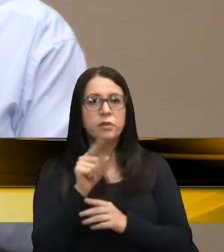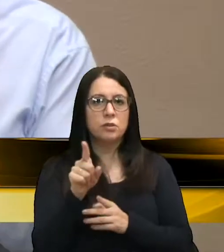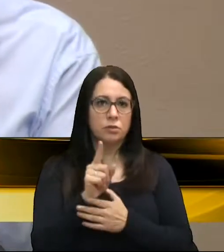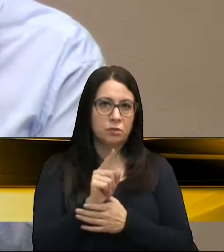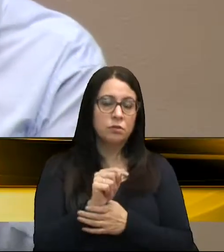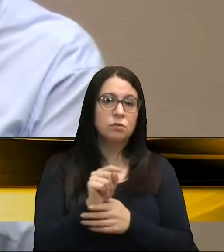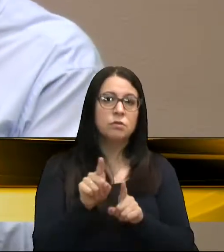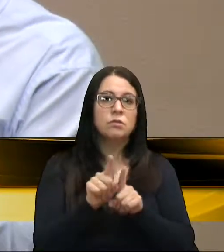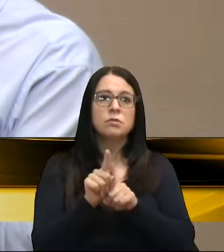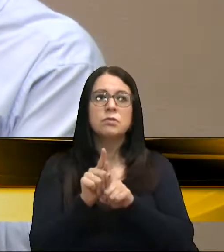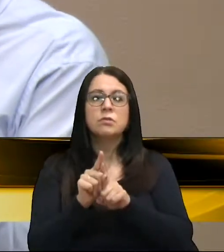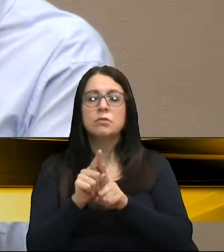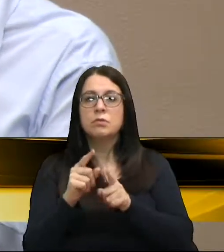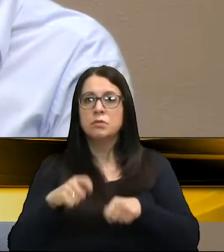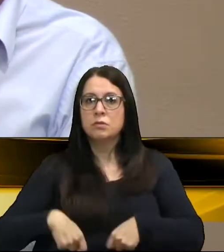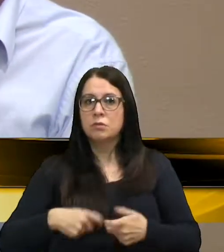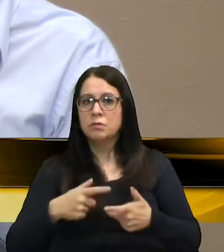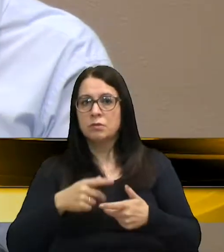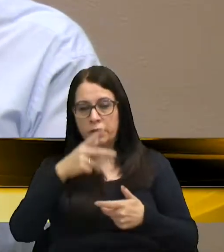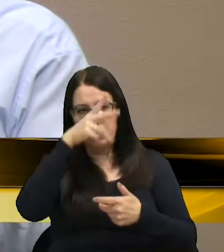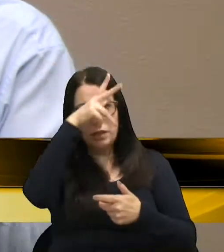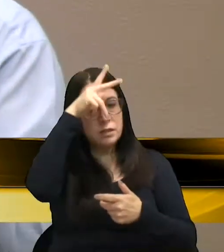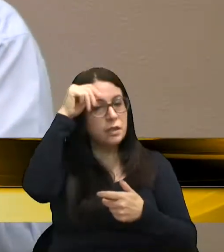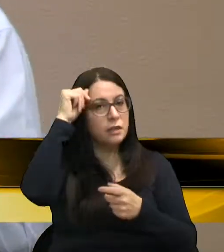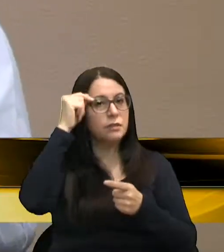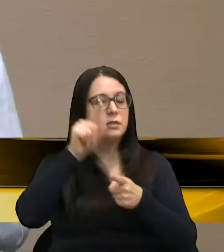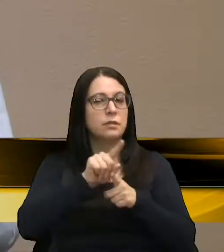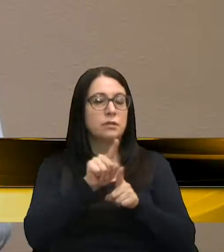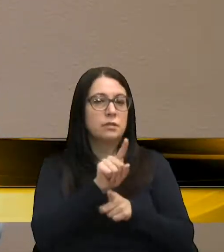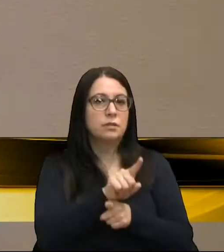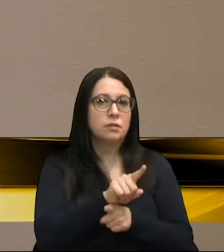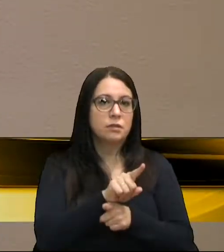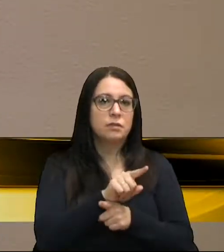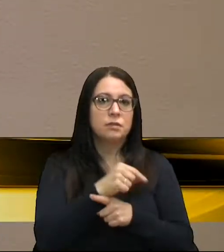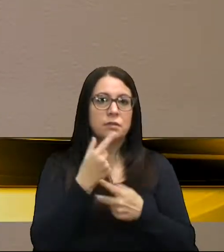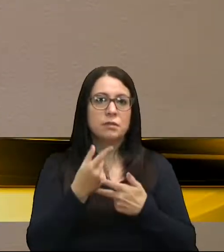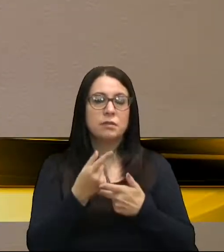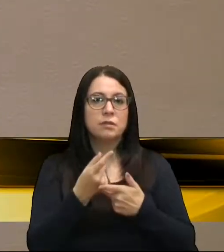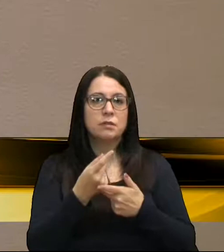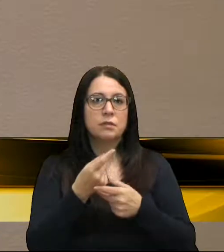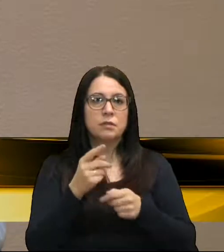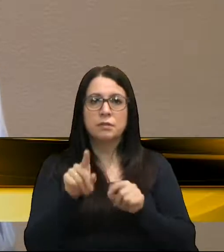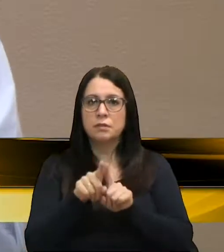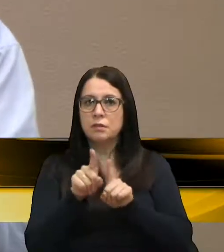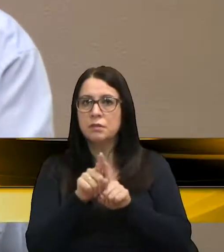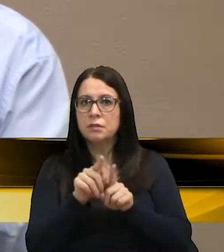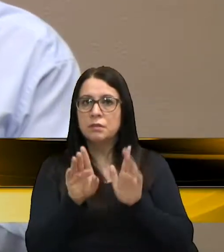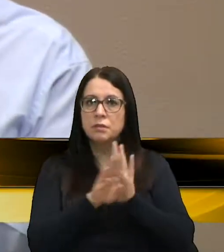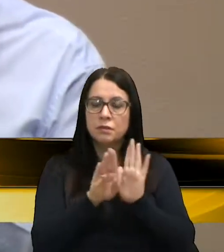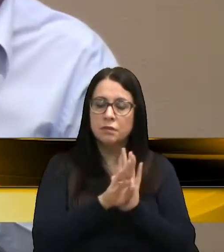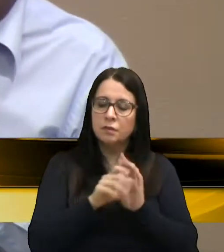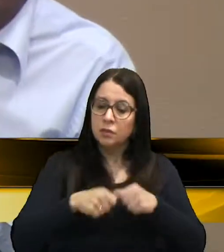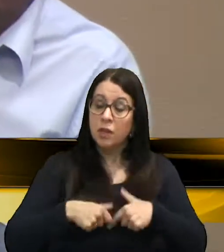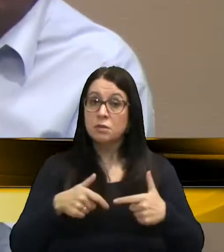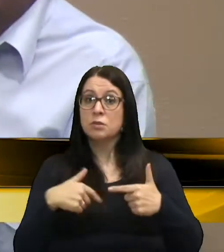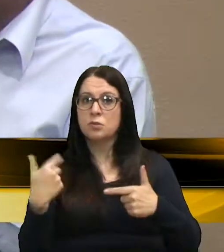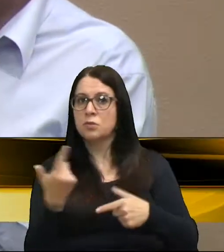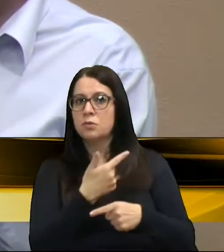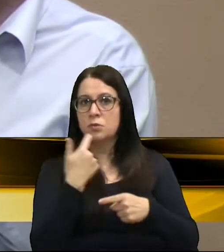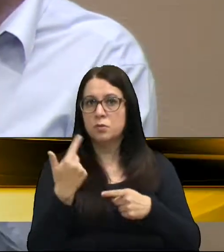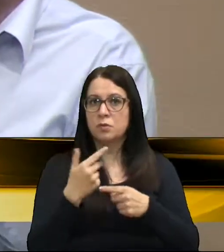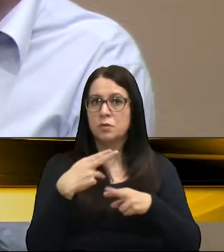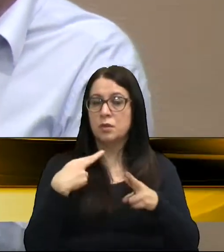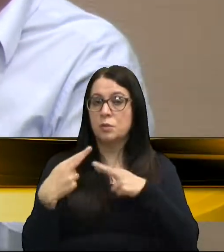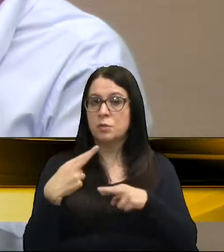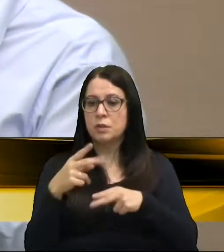não tem nenhum custo para o município, pelo contrário, tem muito mais benefícios, muito mais ações, tanto a questão